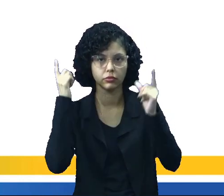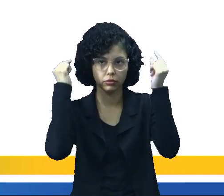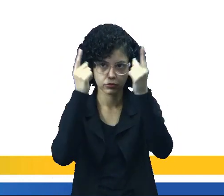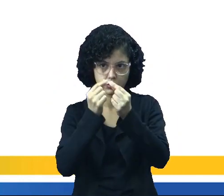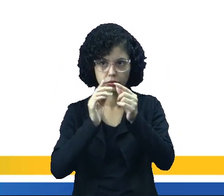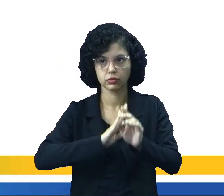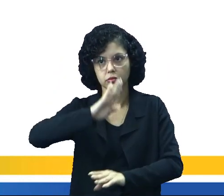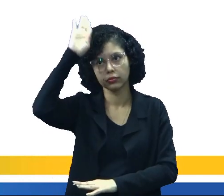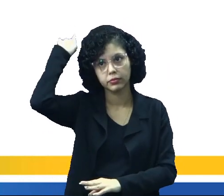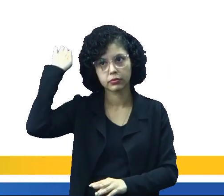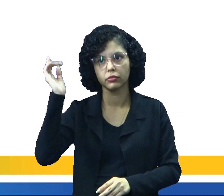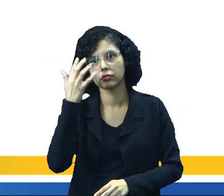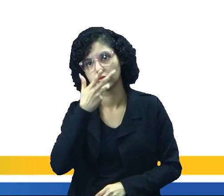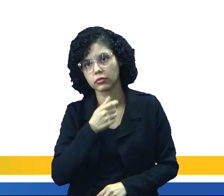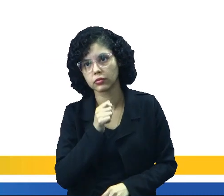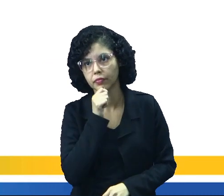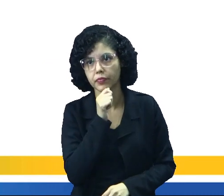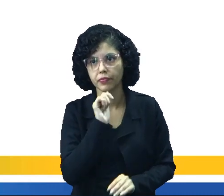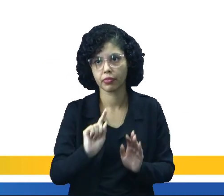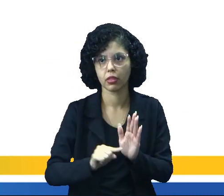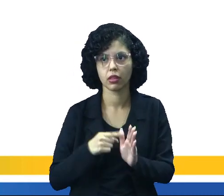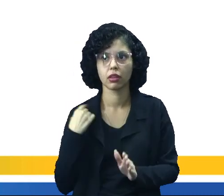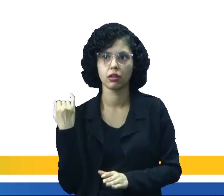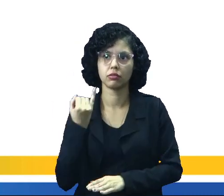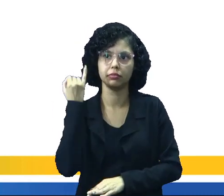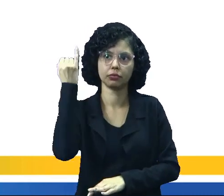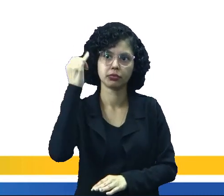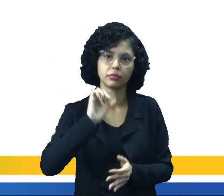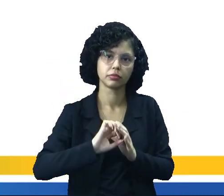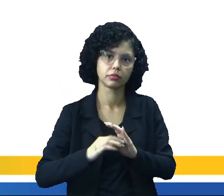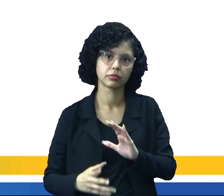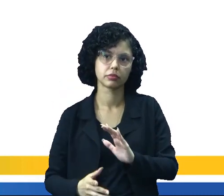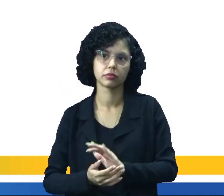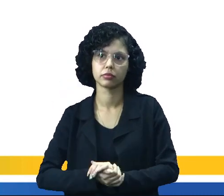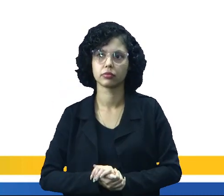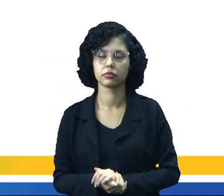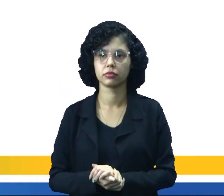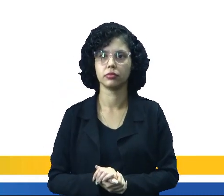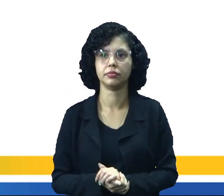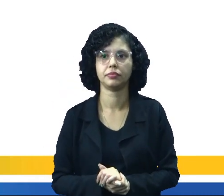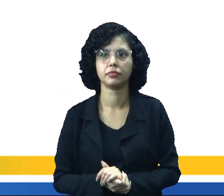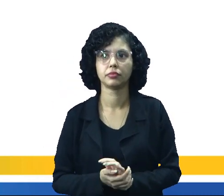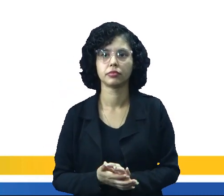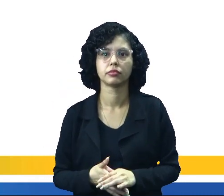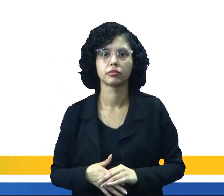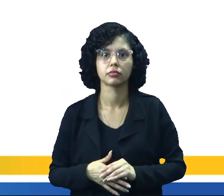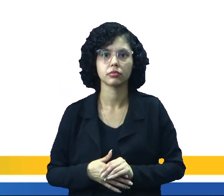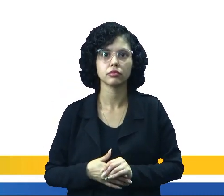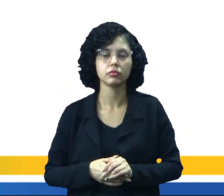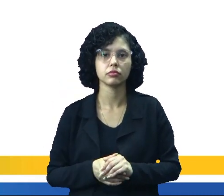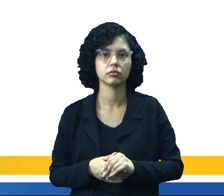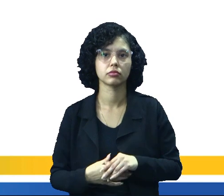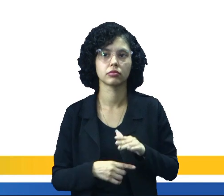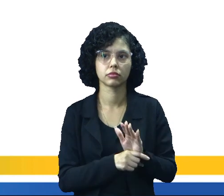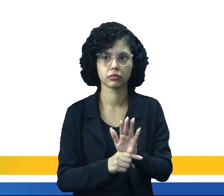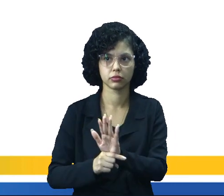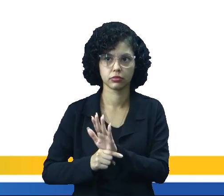o conceito de belo é a sua principal característica, né? Aí também para